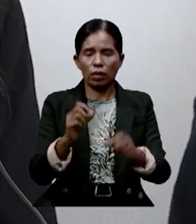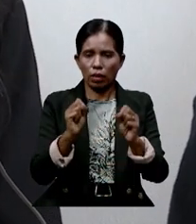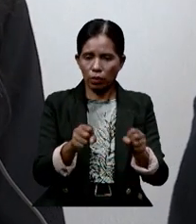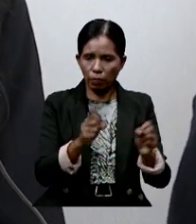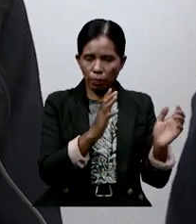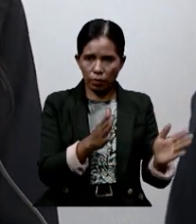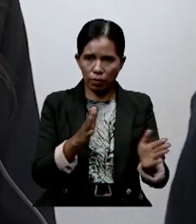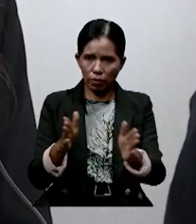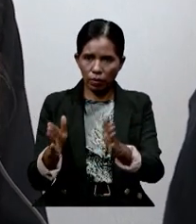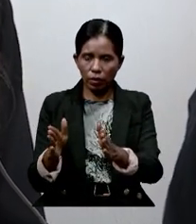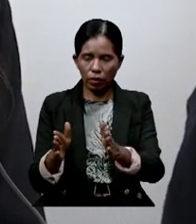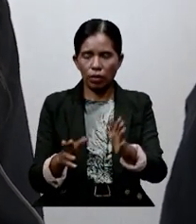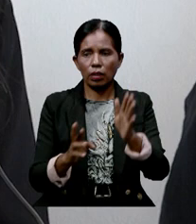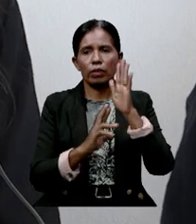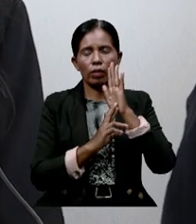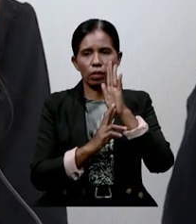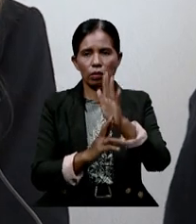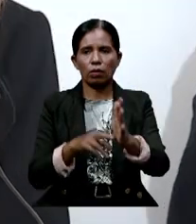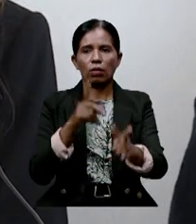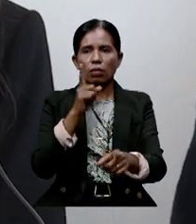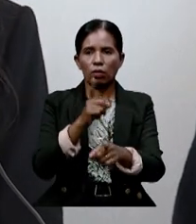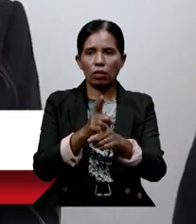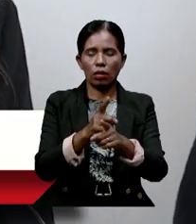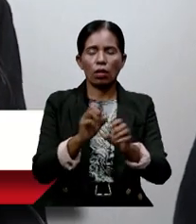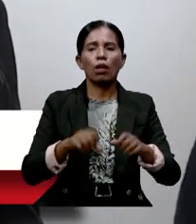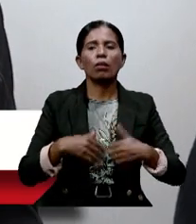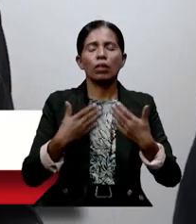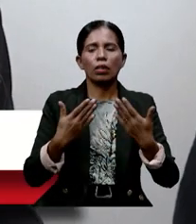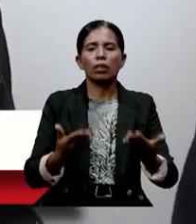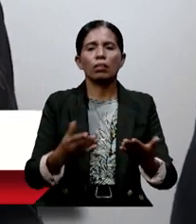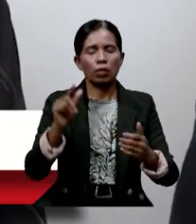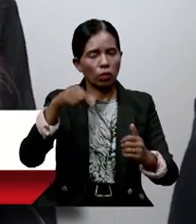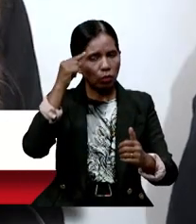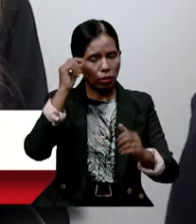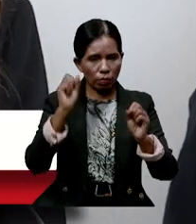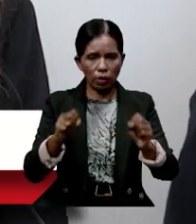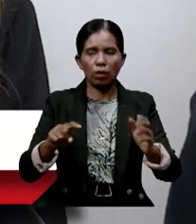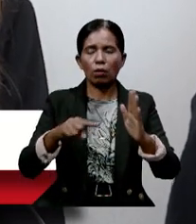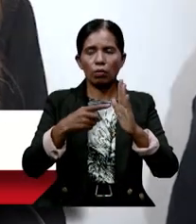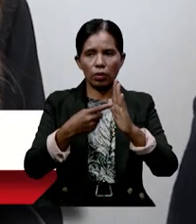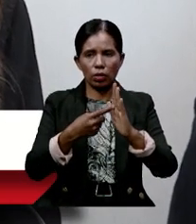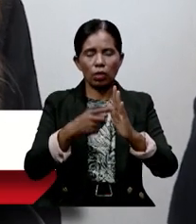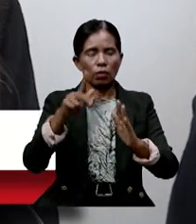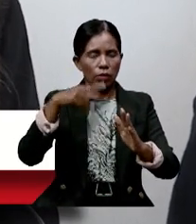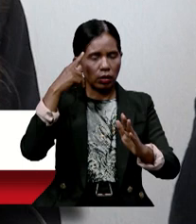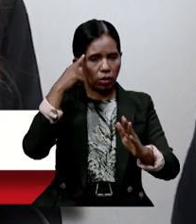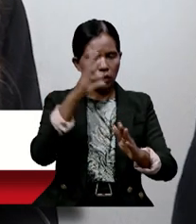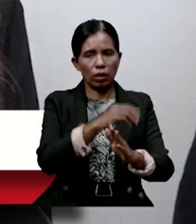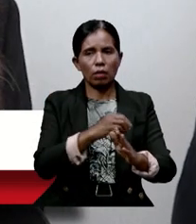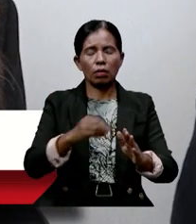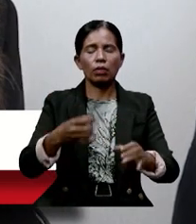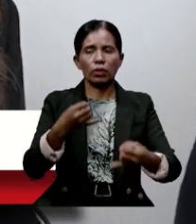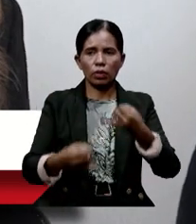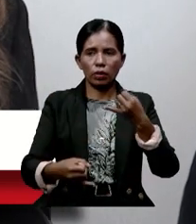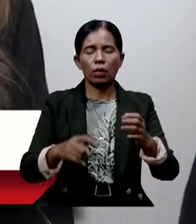prepara recomendações concretas hala no sama ka governo bele hahu ho política reforma da justiça